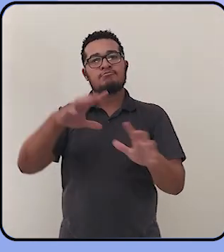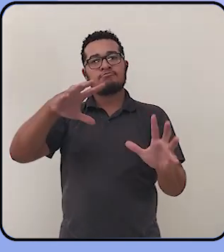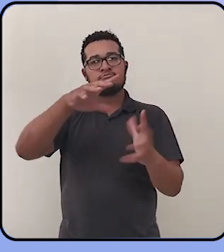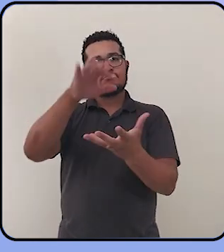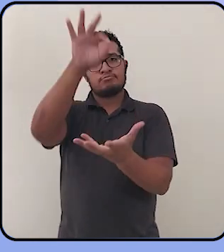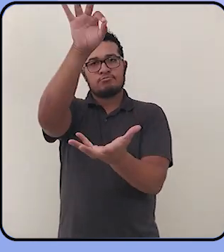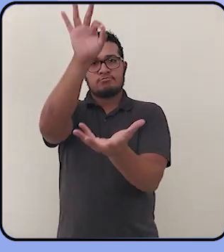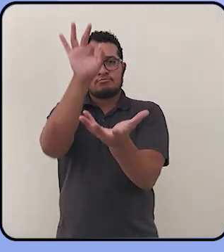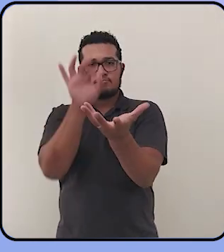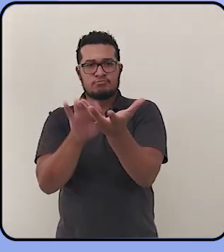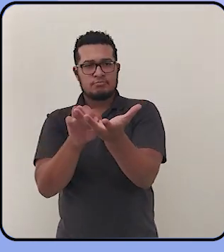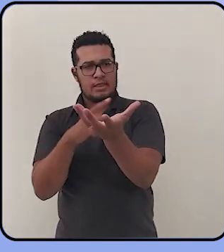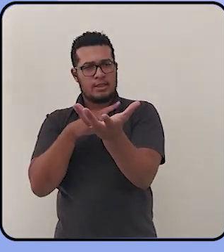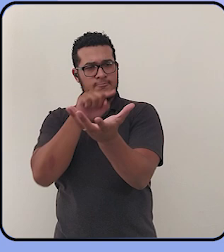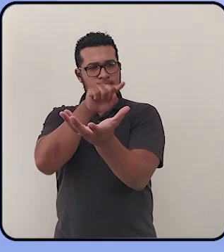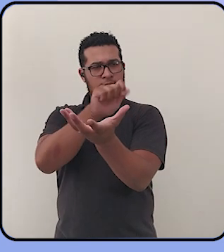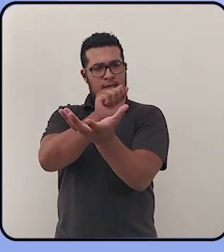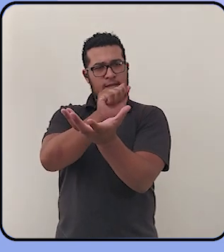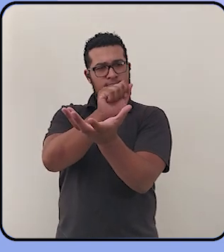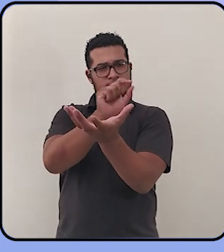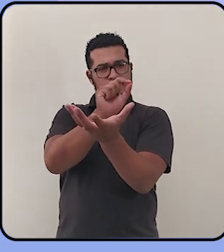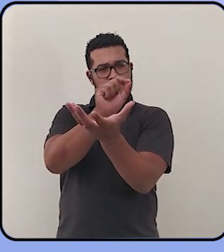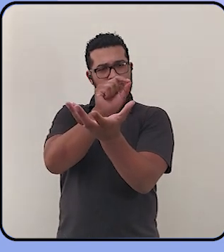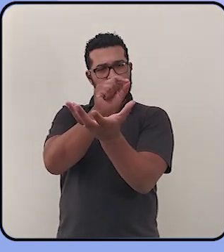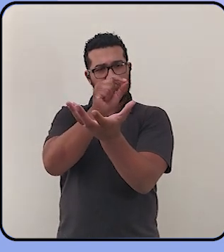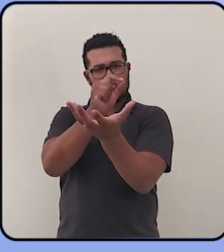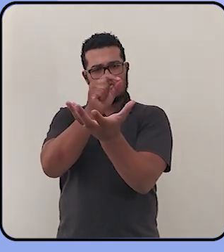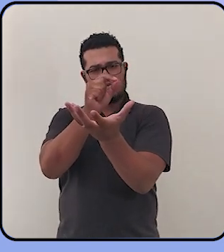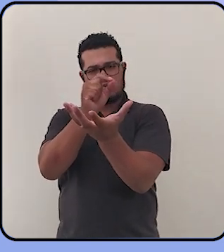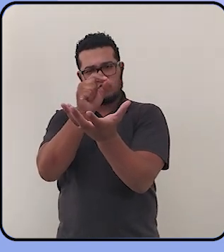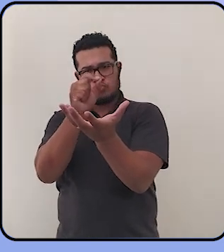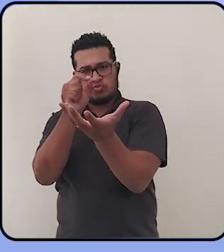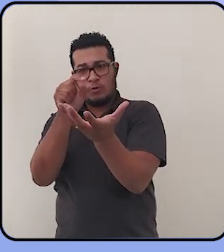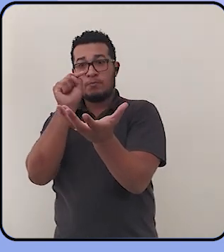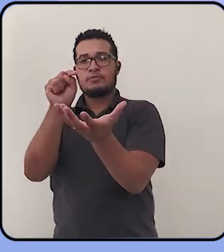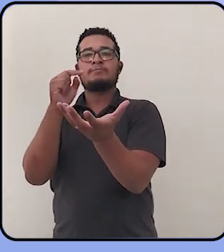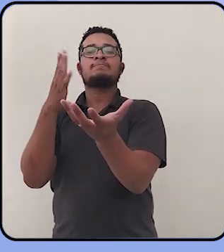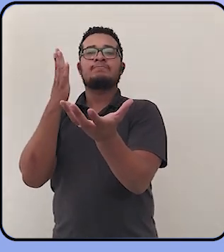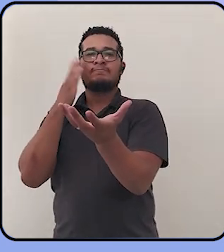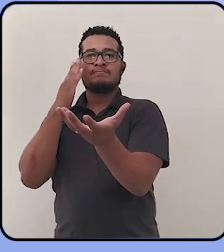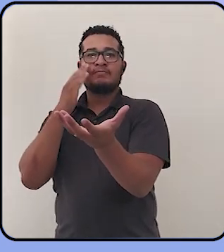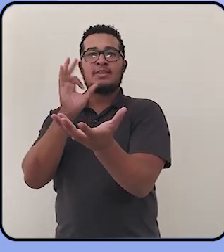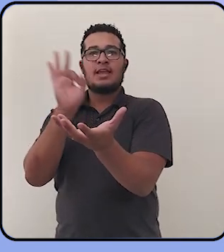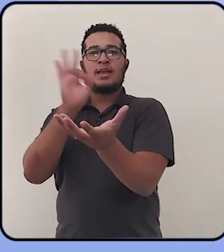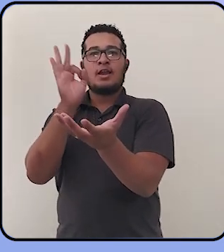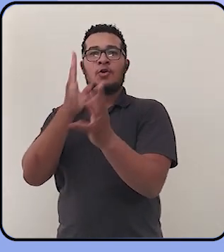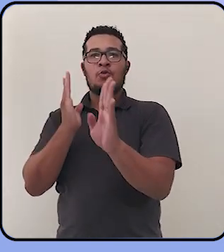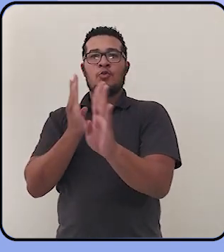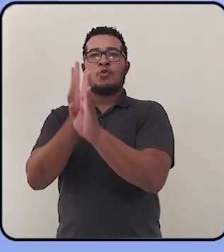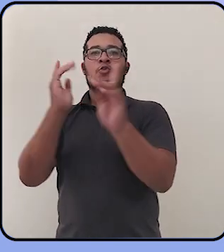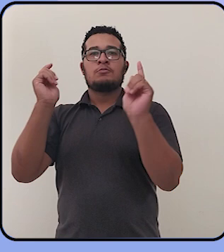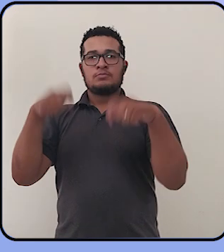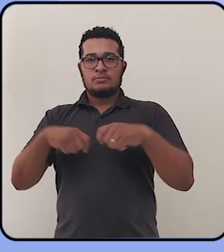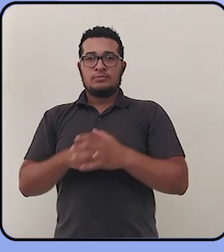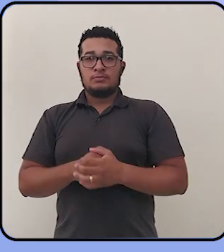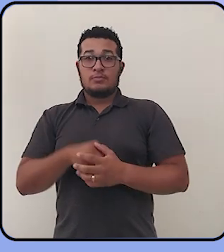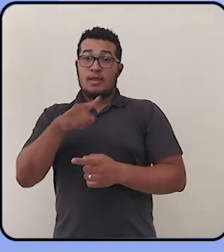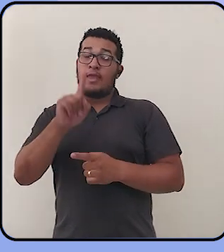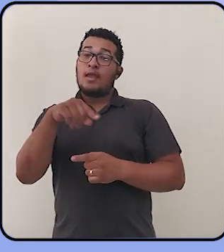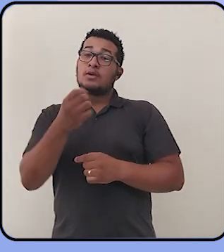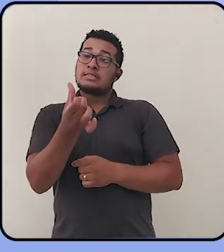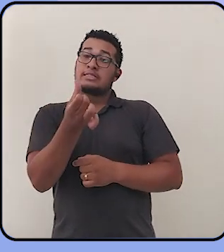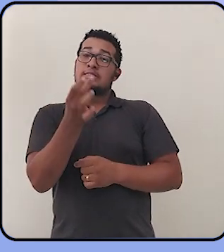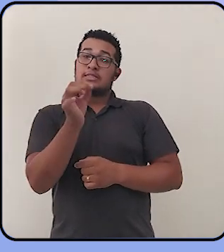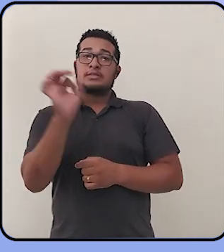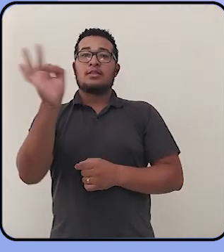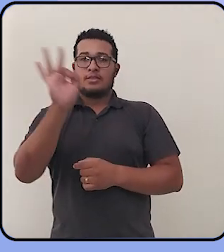coisa. Corro pela linha e acho nas suas extremidades os graus. No caso,